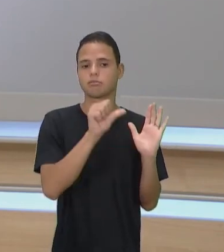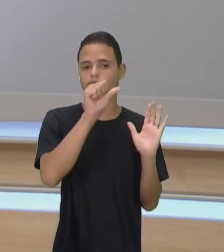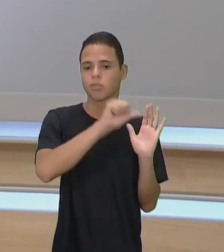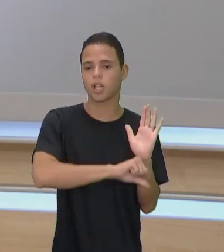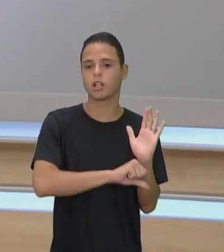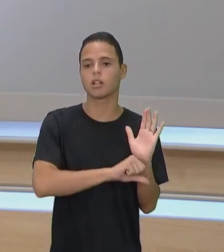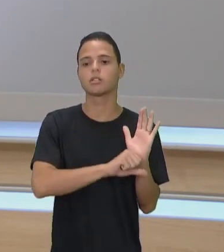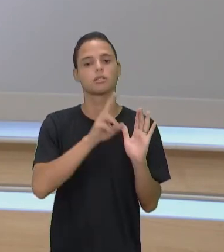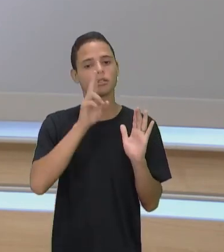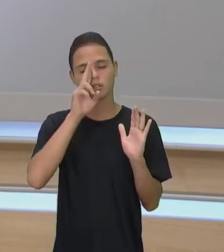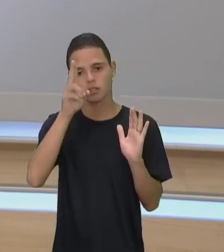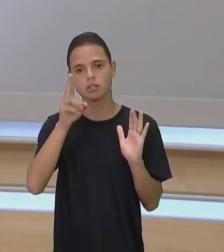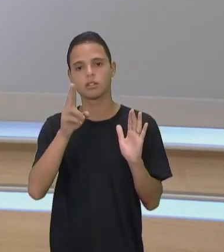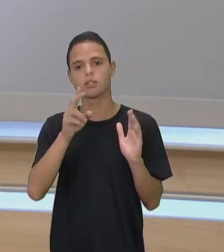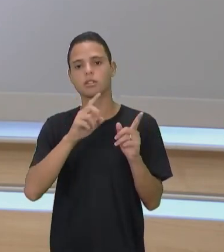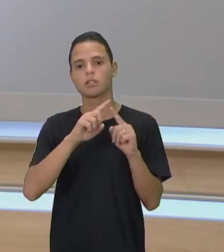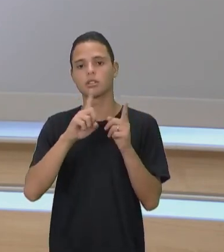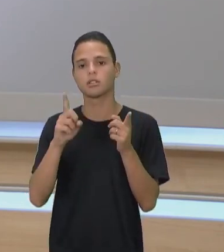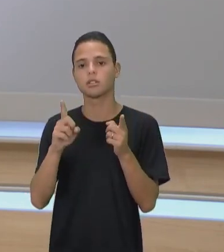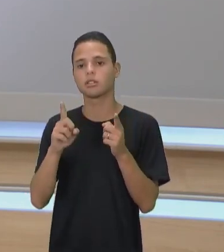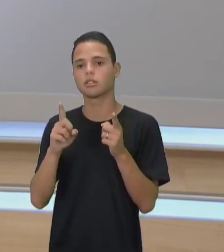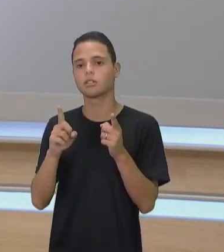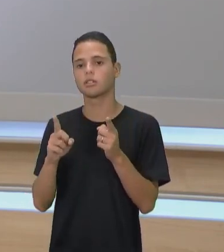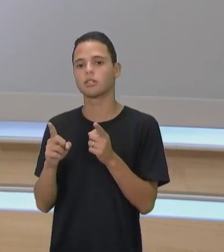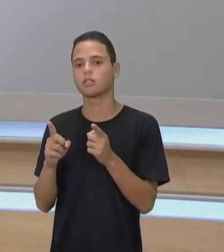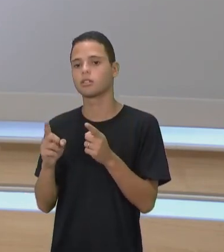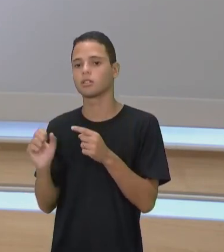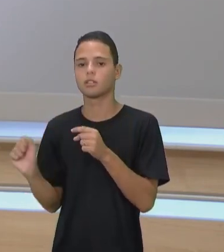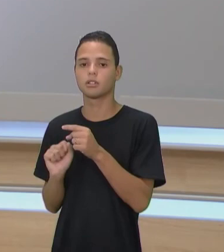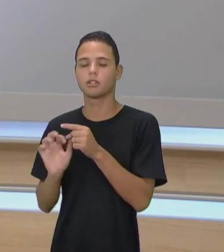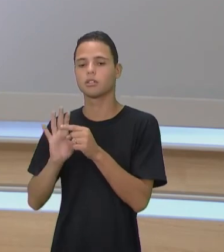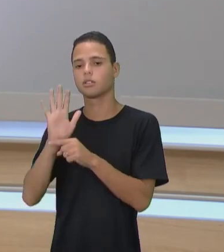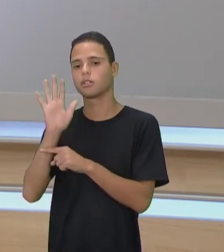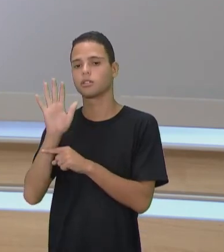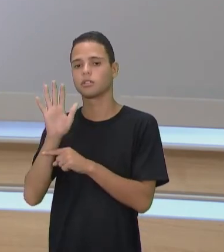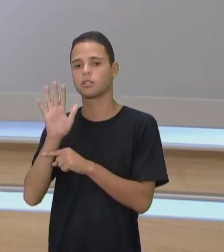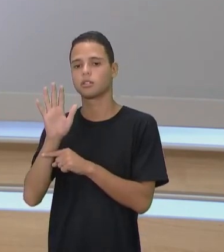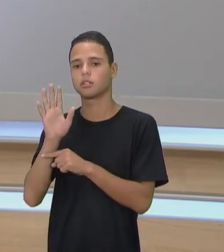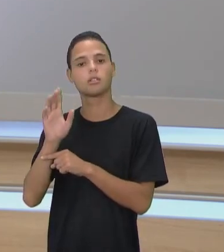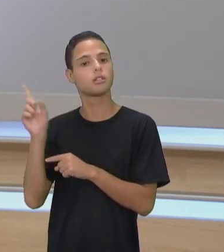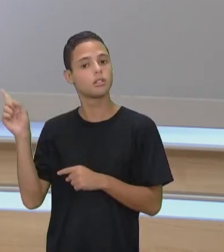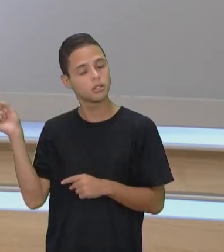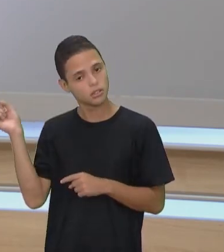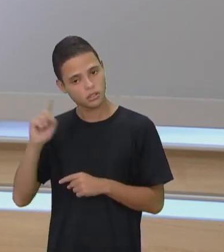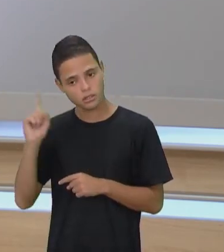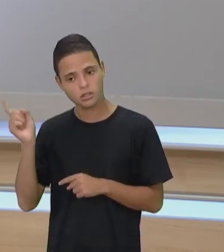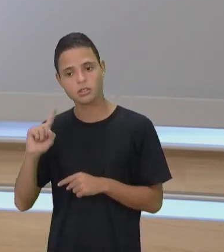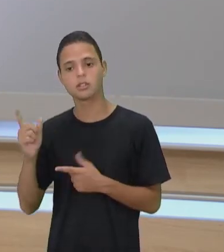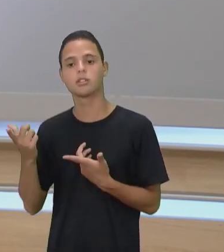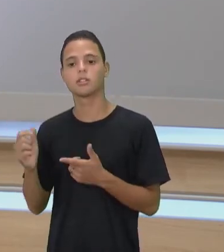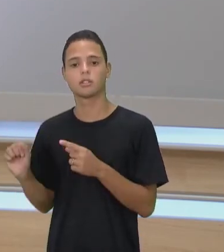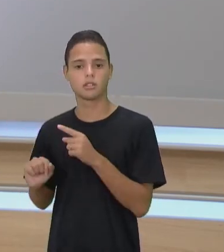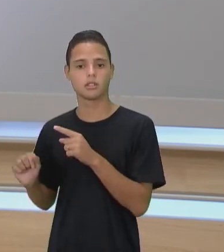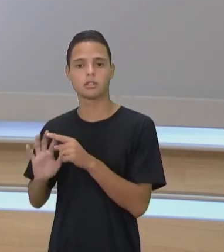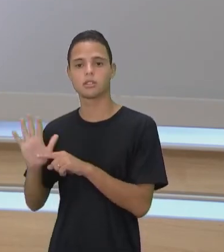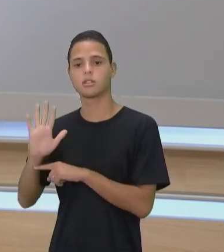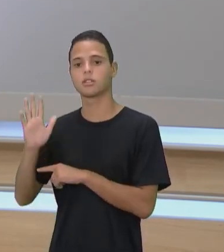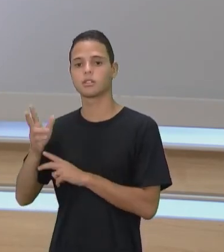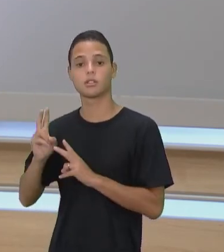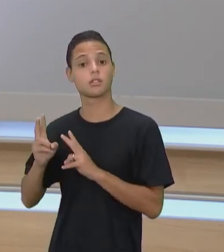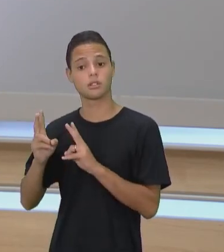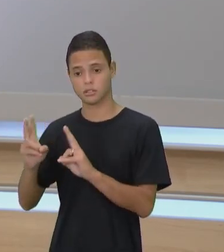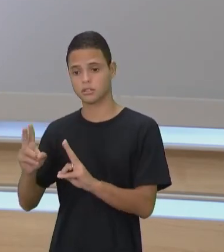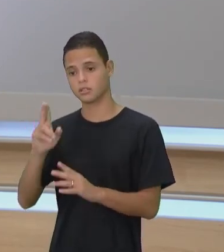grave. Né? Não é porque, mas acabou com o inseto e tal, então vamos fazer isso. Não, a emissão desses gases ainda é